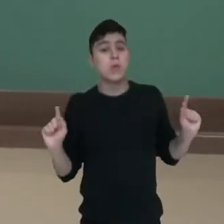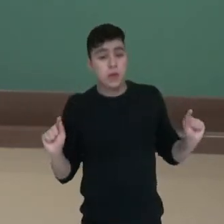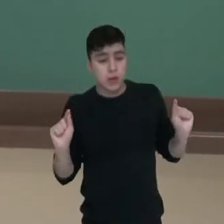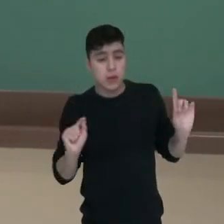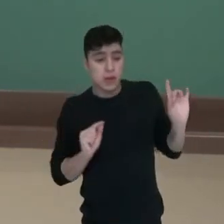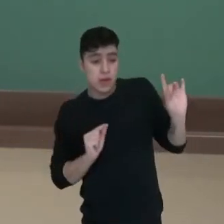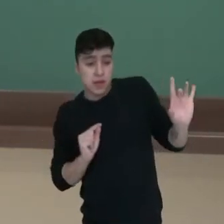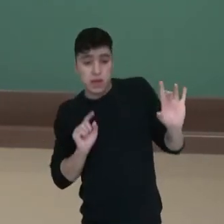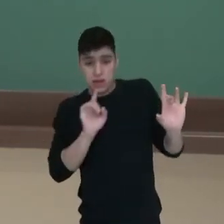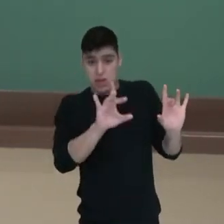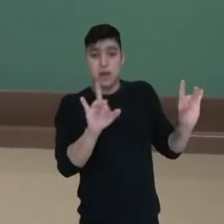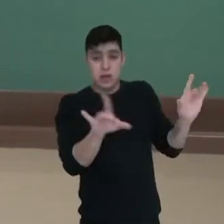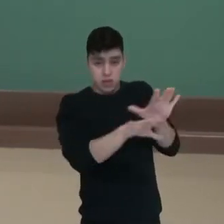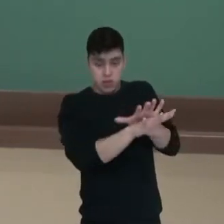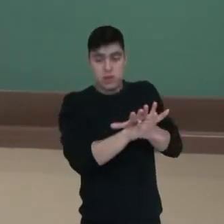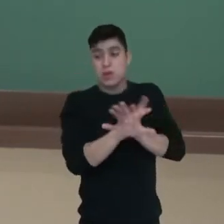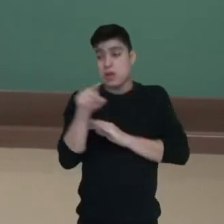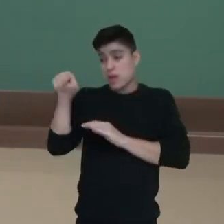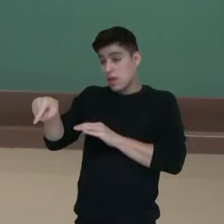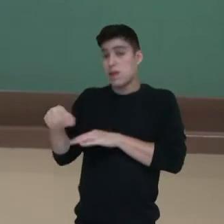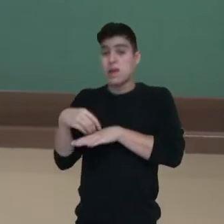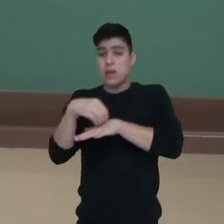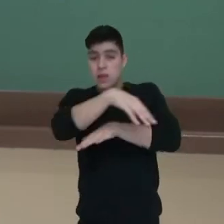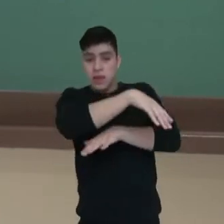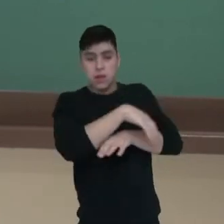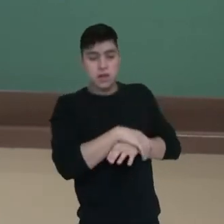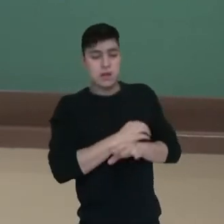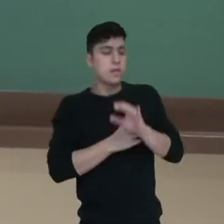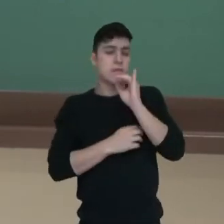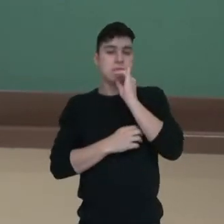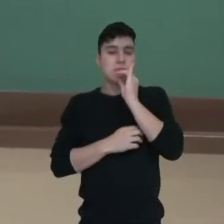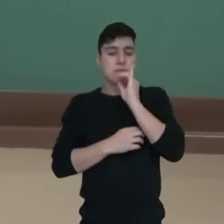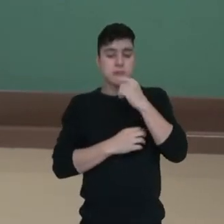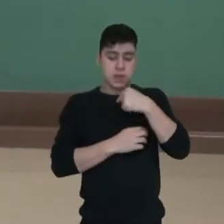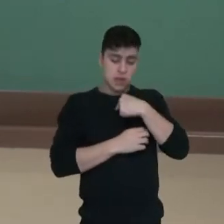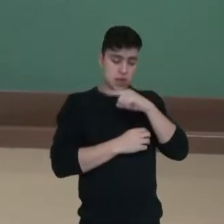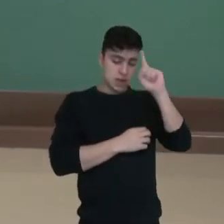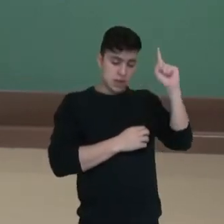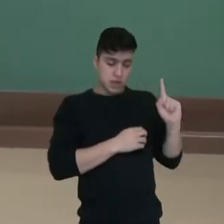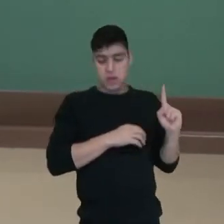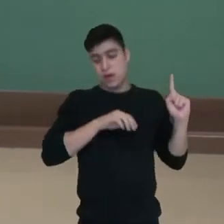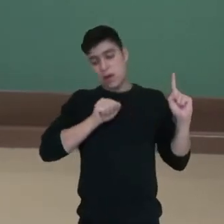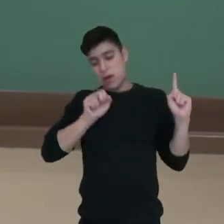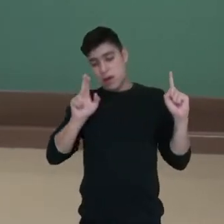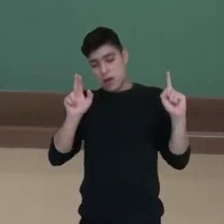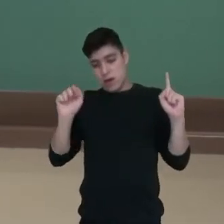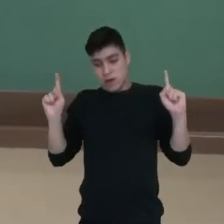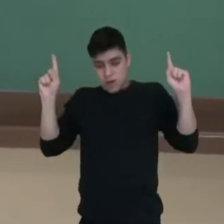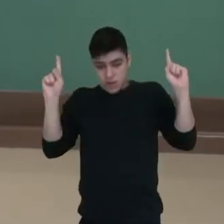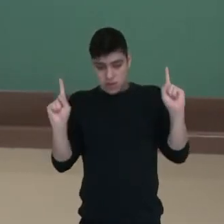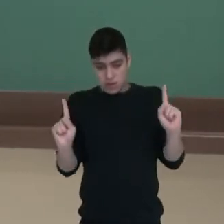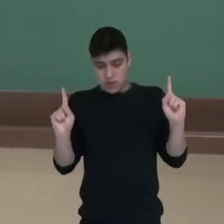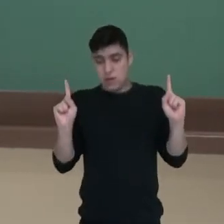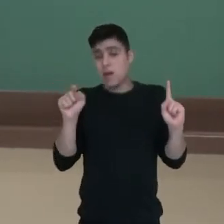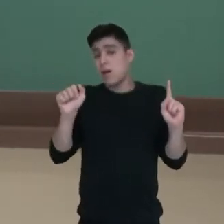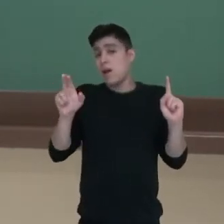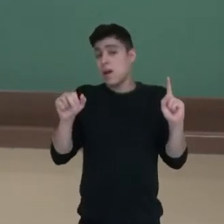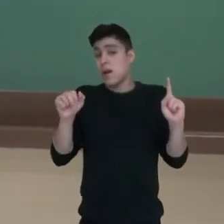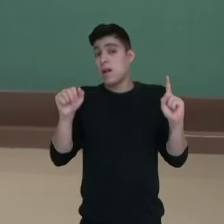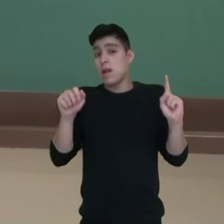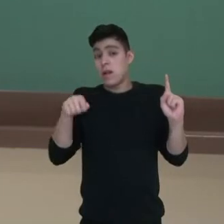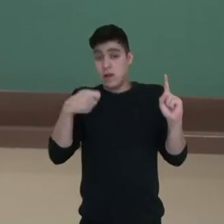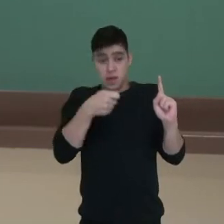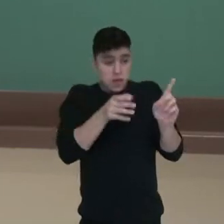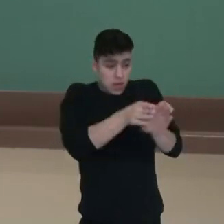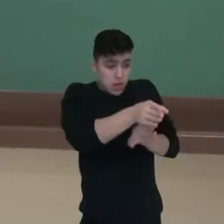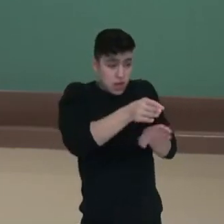poderia orientar um colega. Por exemplo, tô eu e a Ana, né? Então a Ana, só a Ana me